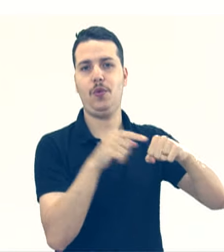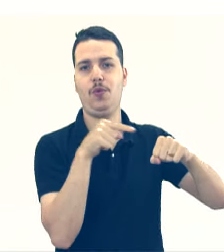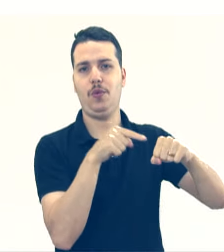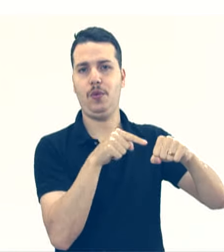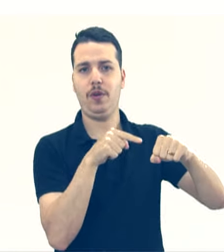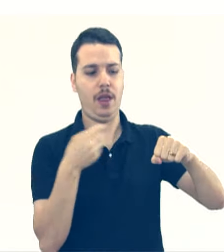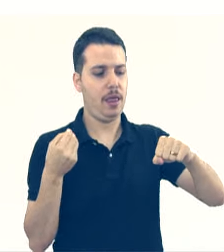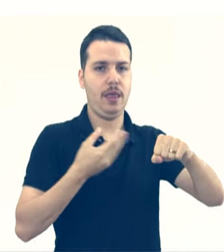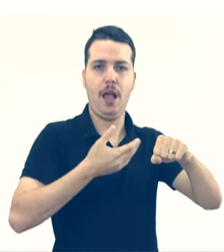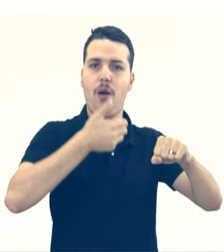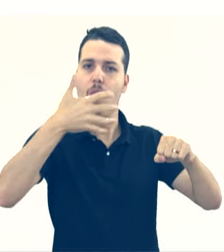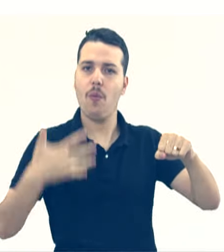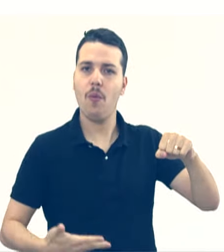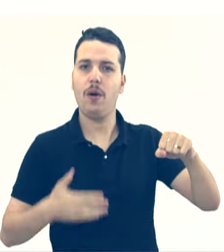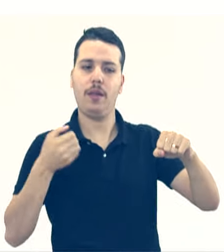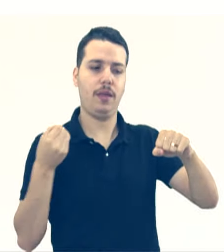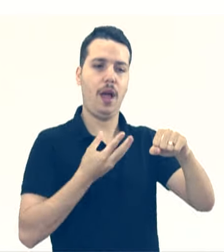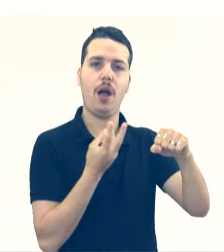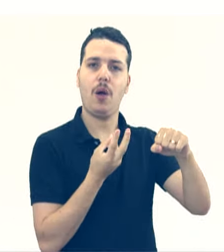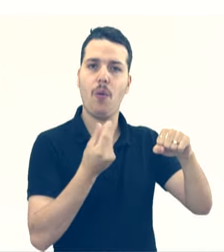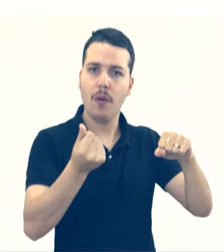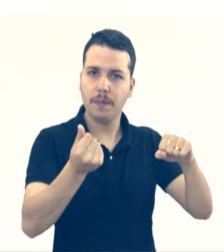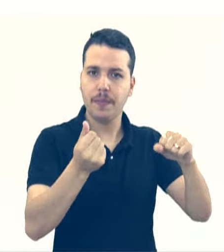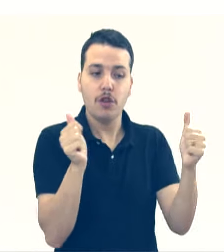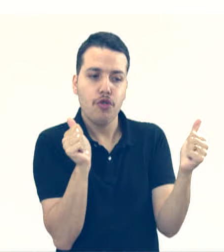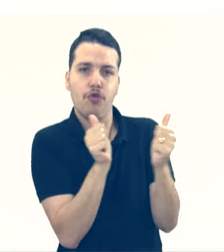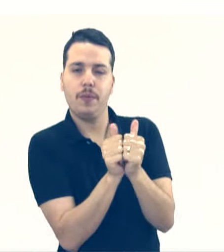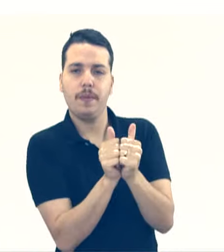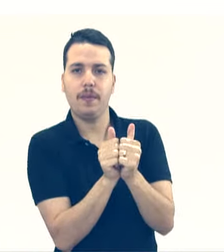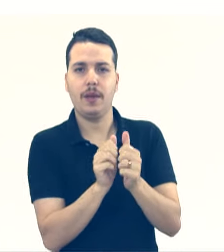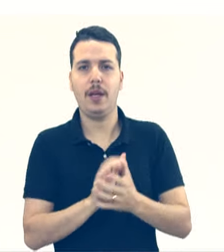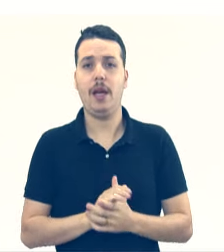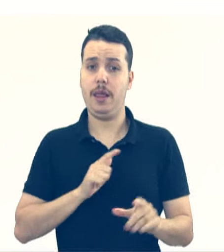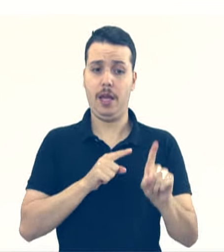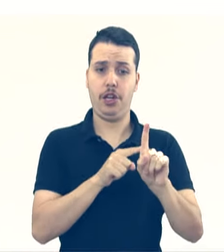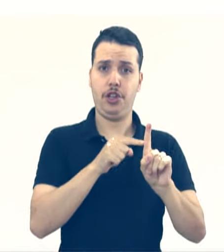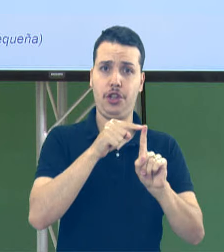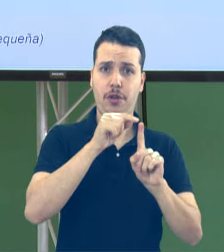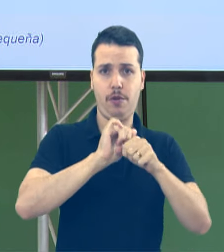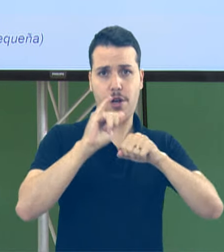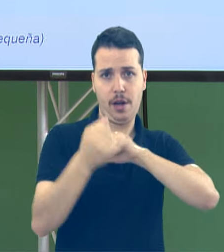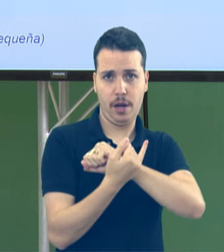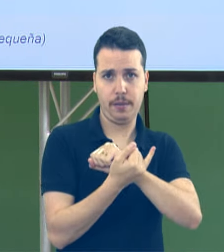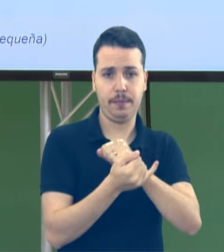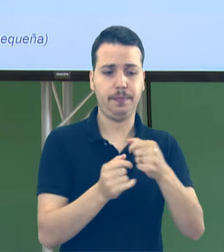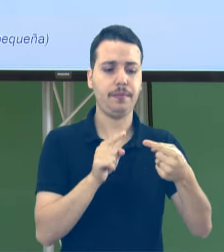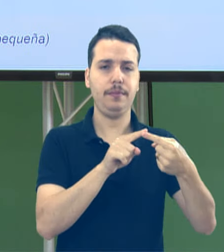que acompanham. Entre os tipos de adjetivos se encontram os